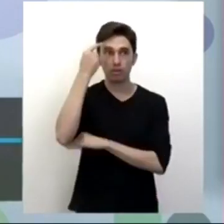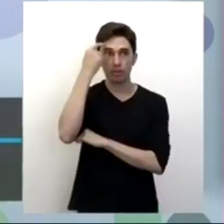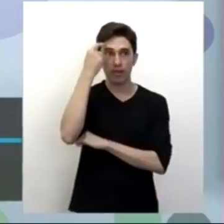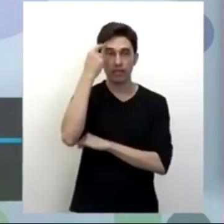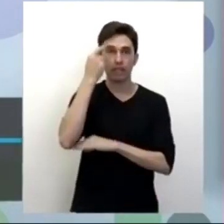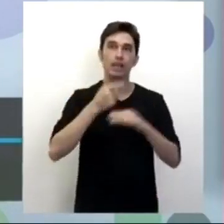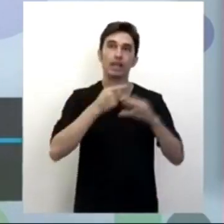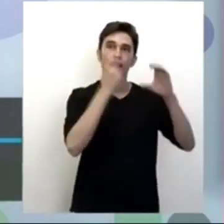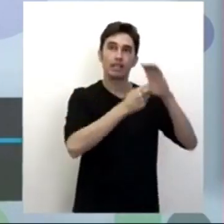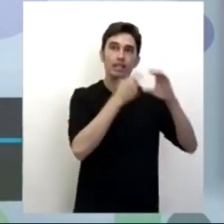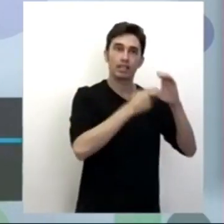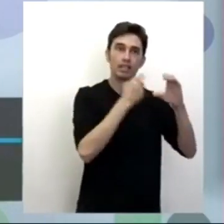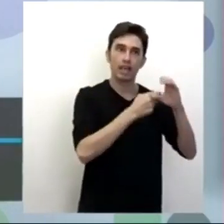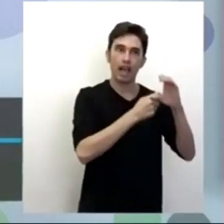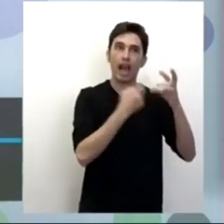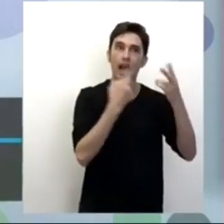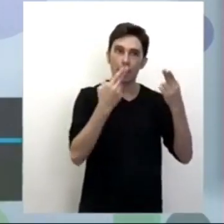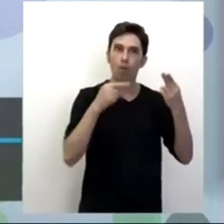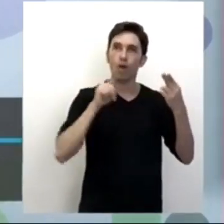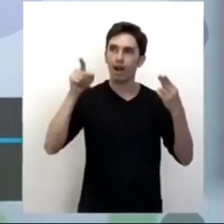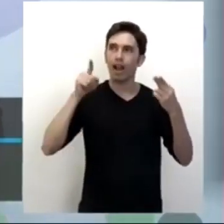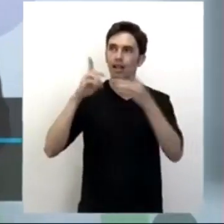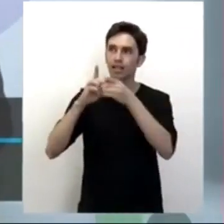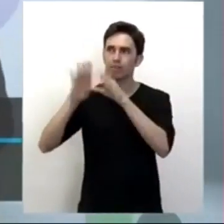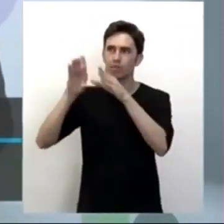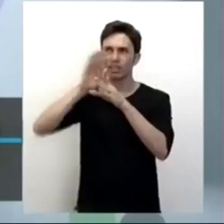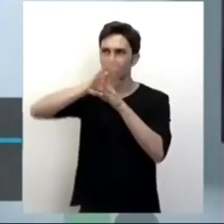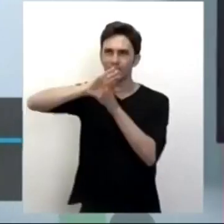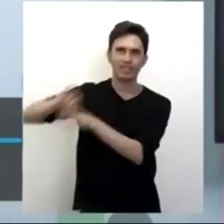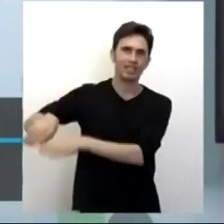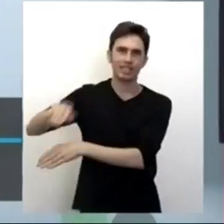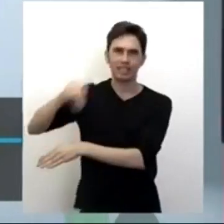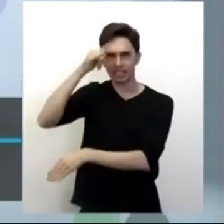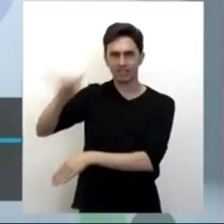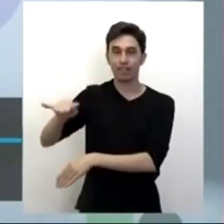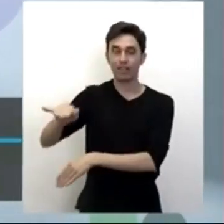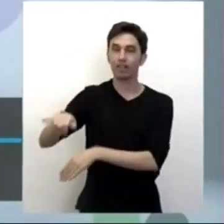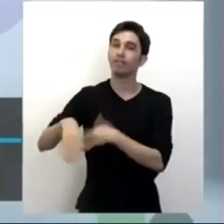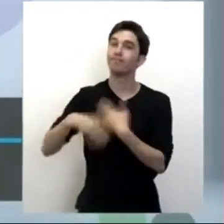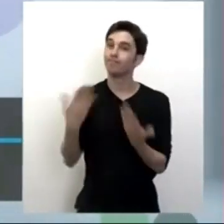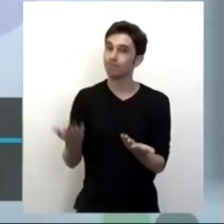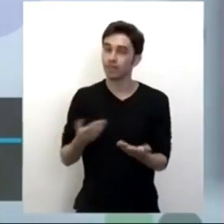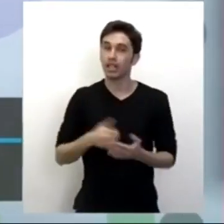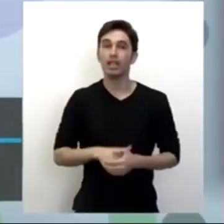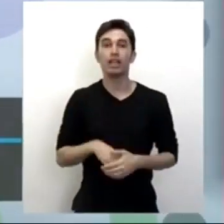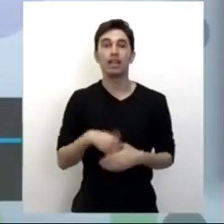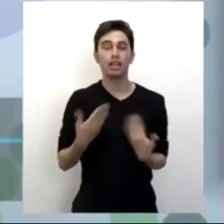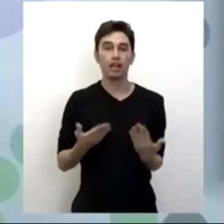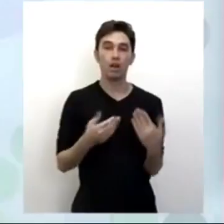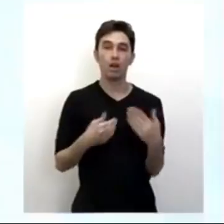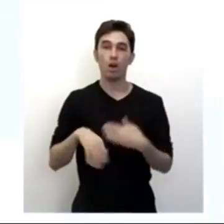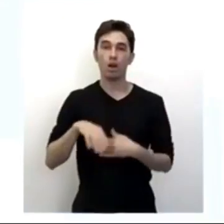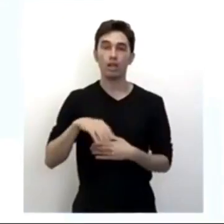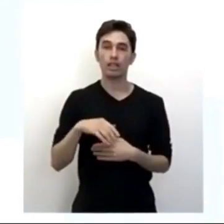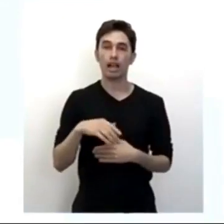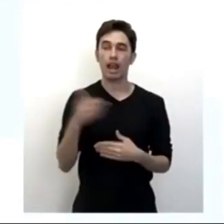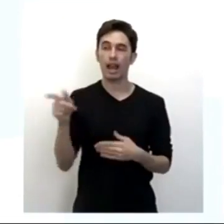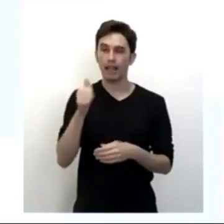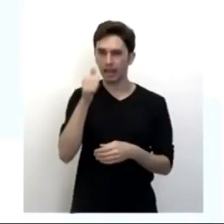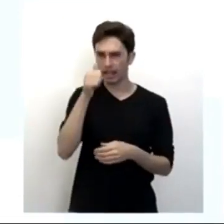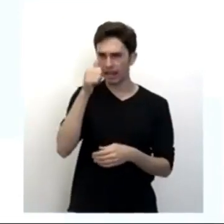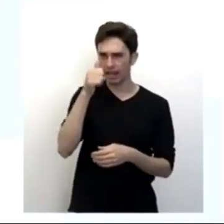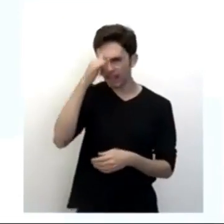à antidemocracia. Outras críticas que nós temos: impede o empreendedorismo na medida